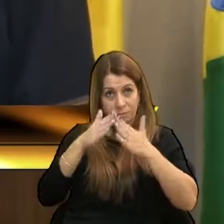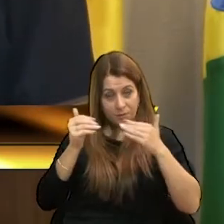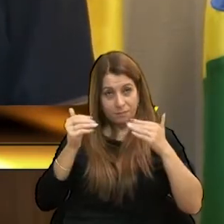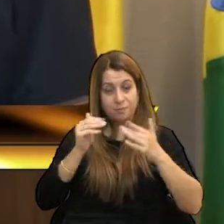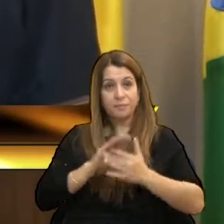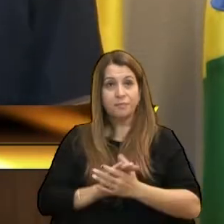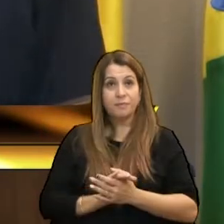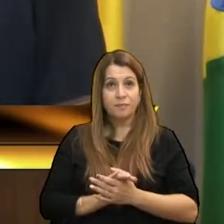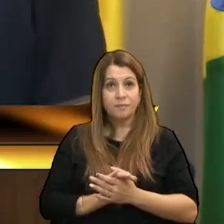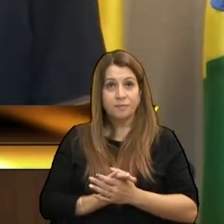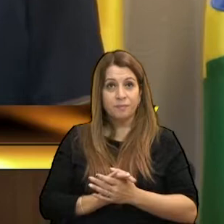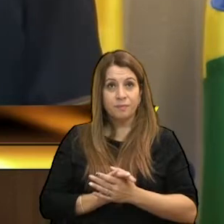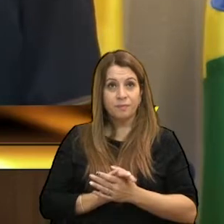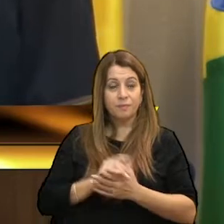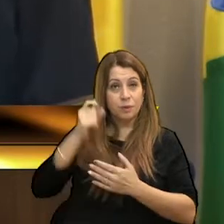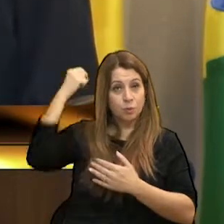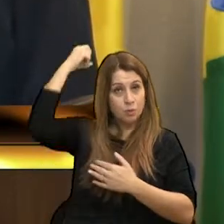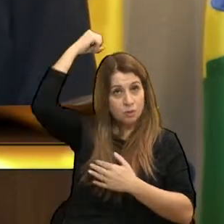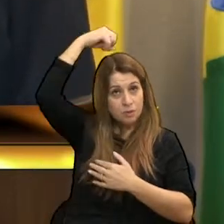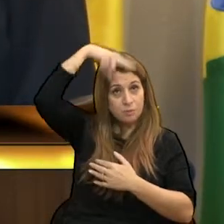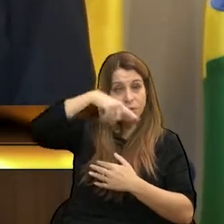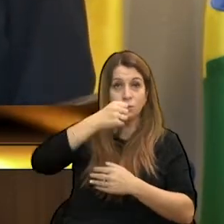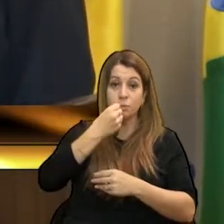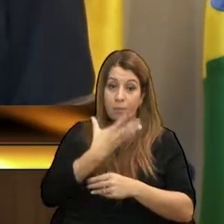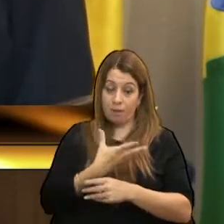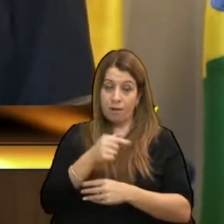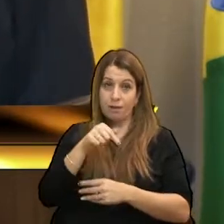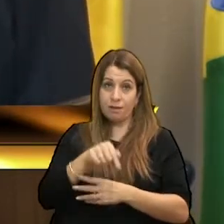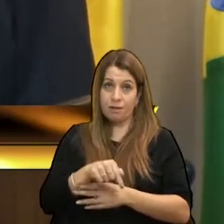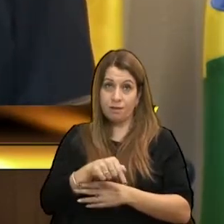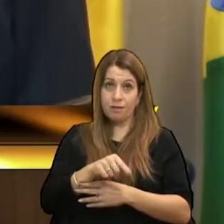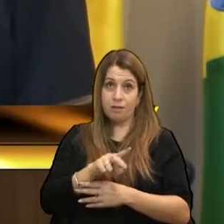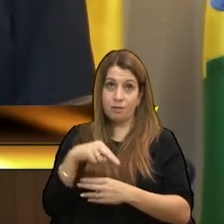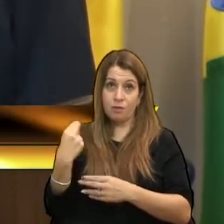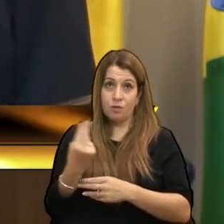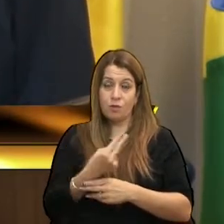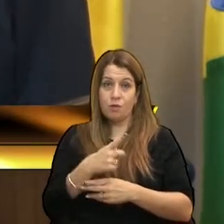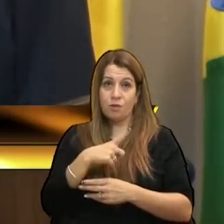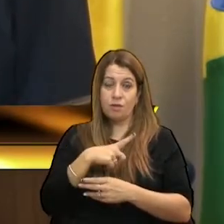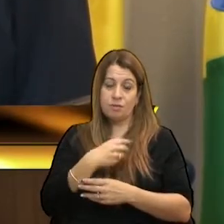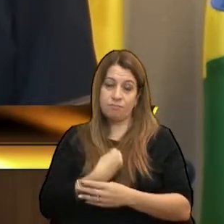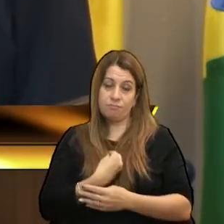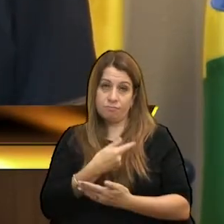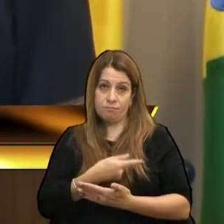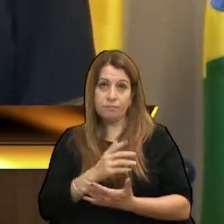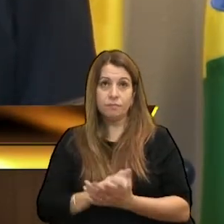invocamos os espíritos benfeitores de nossa existência.